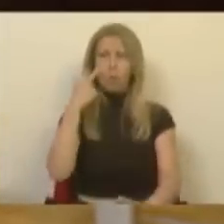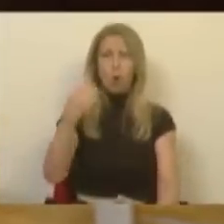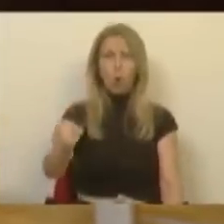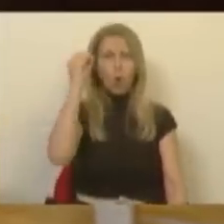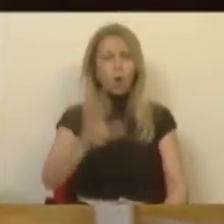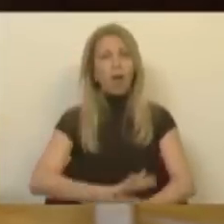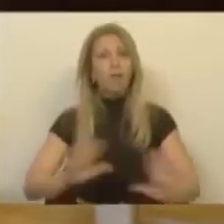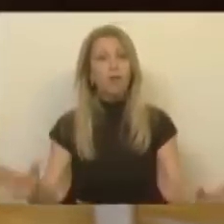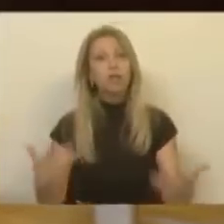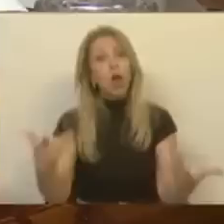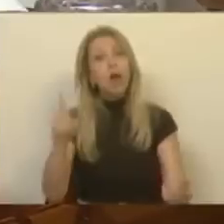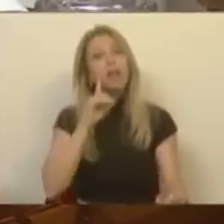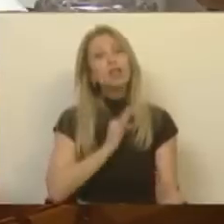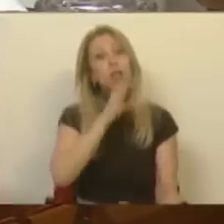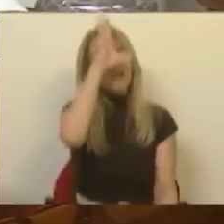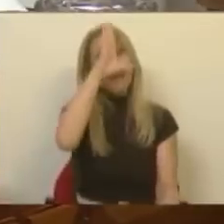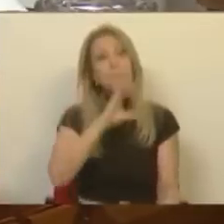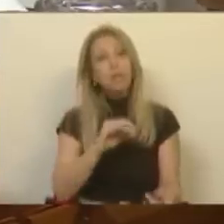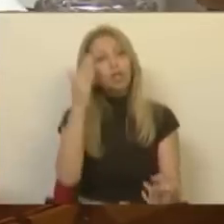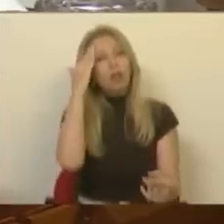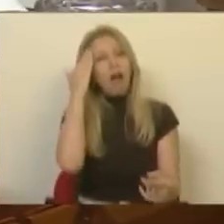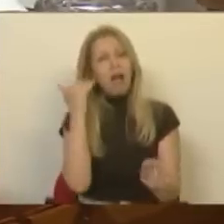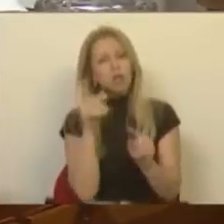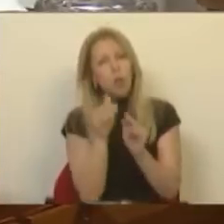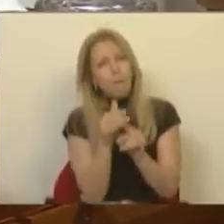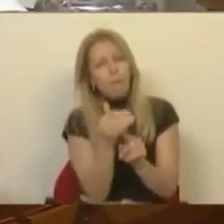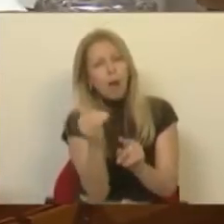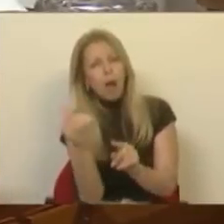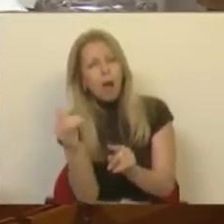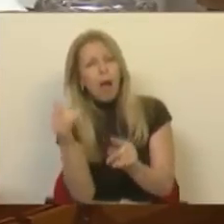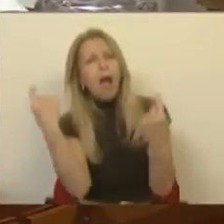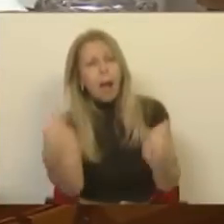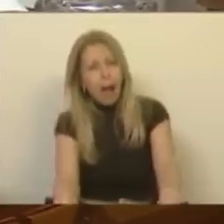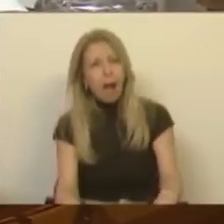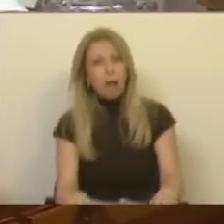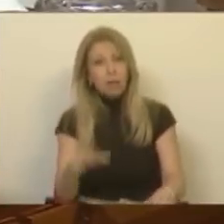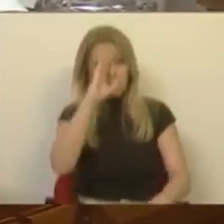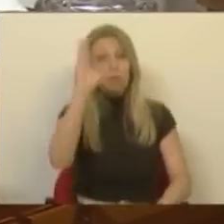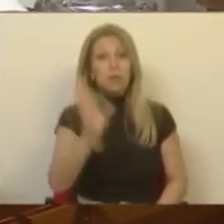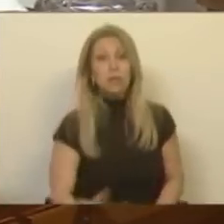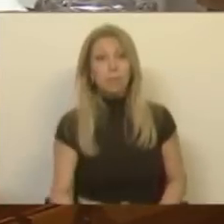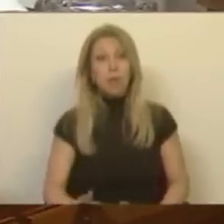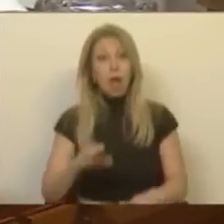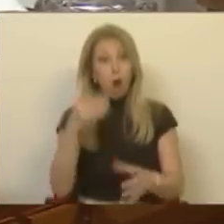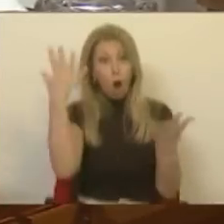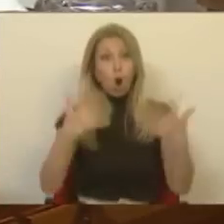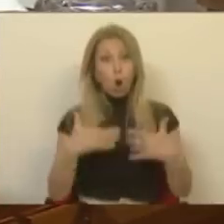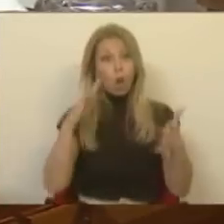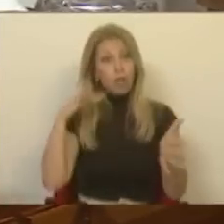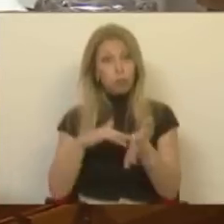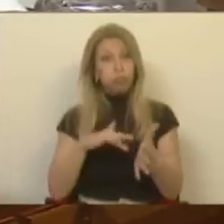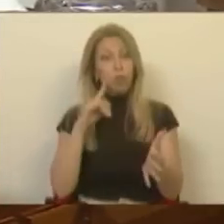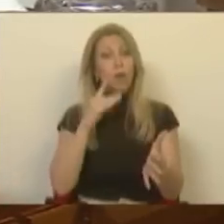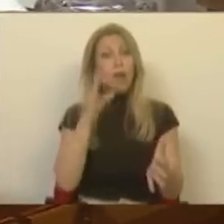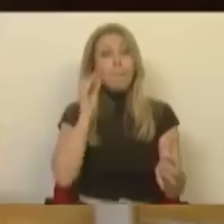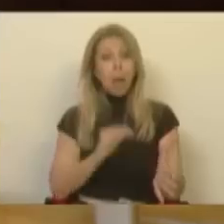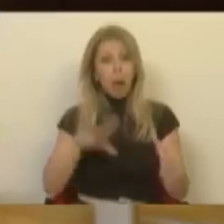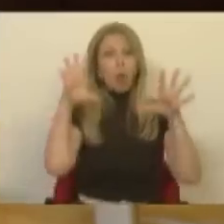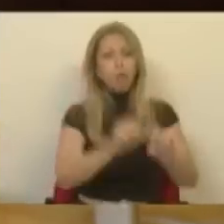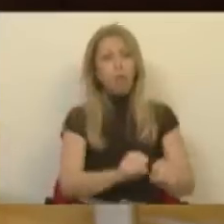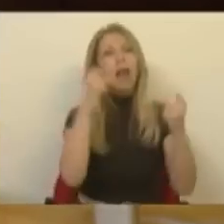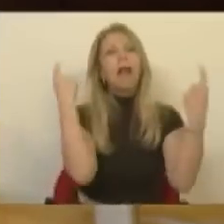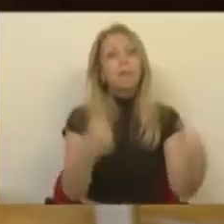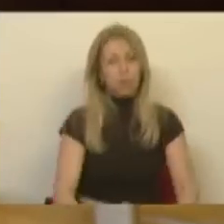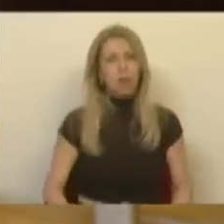que estará ali mais daquele lado sabia destas contas a gostar e portanto a ministra pode se refugiarem comunicados pouco colares